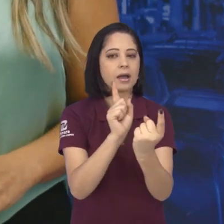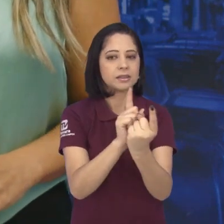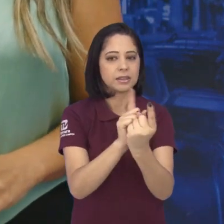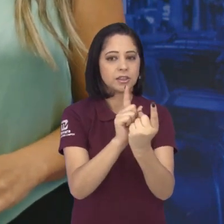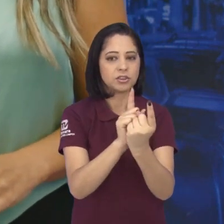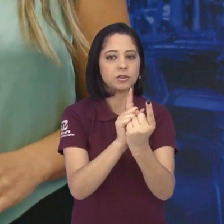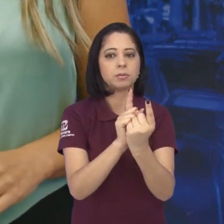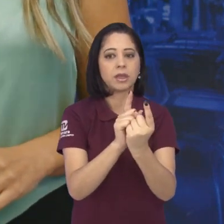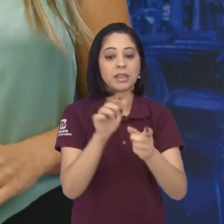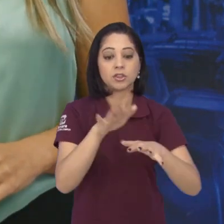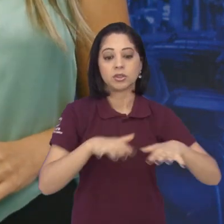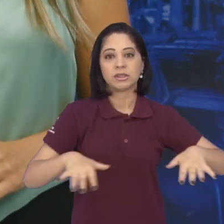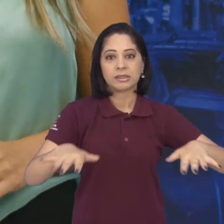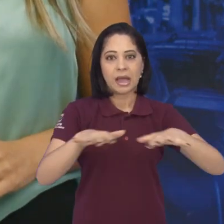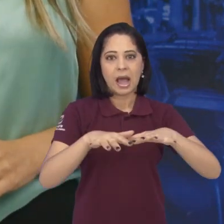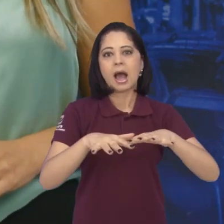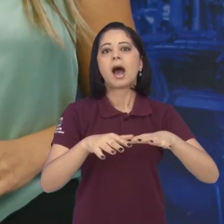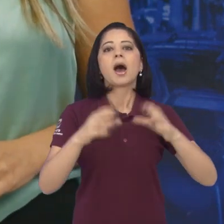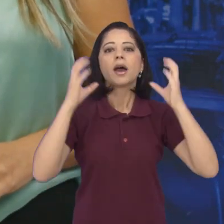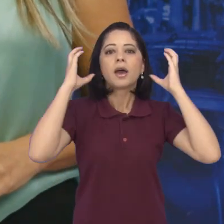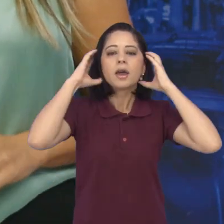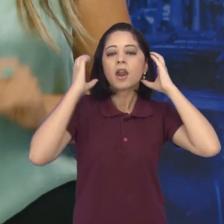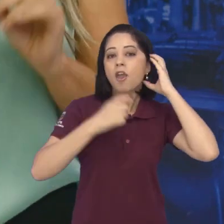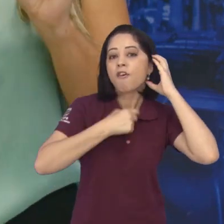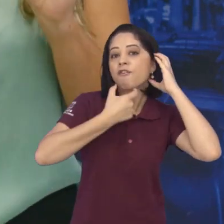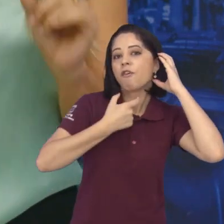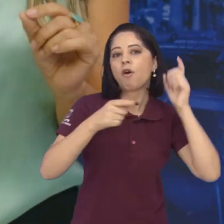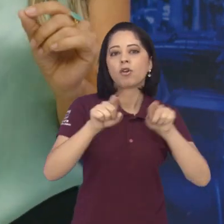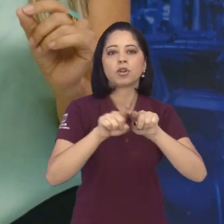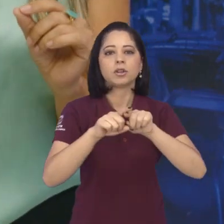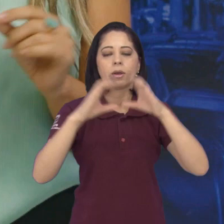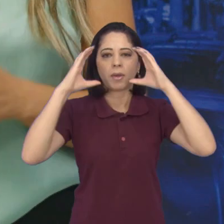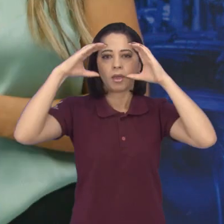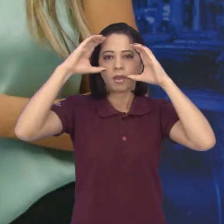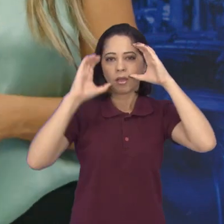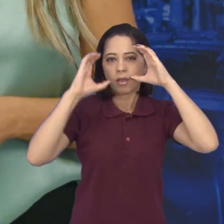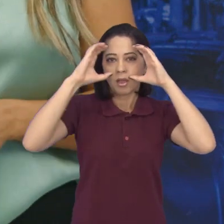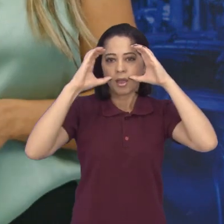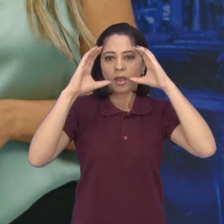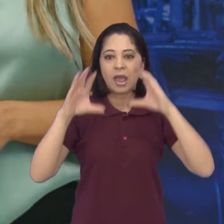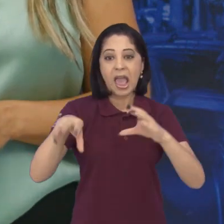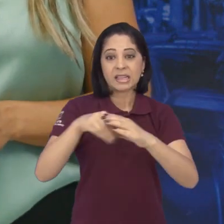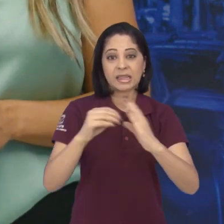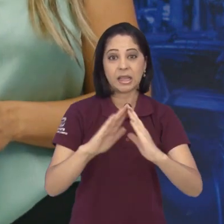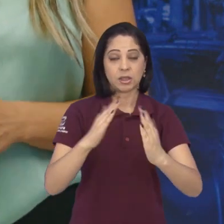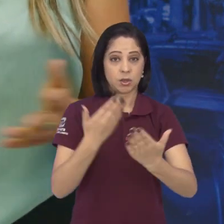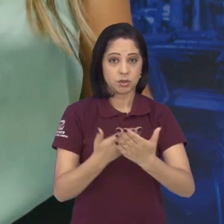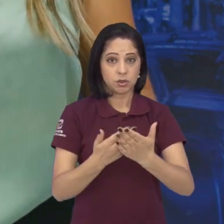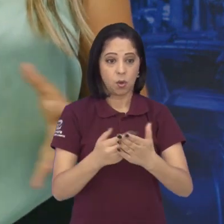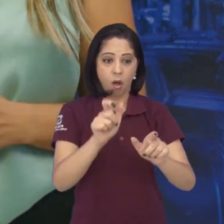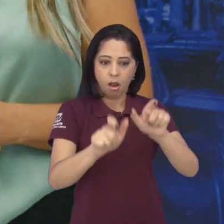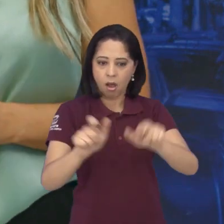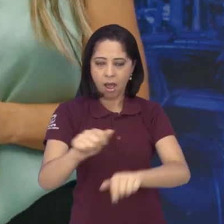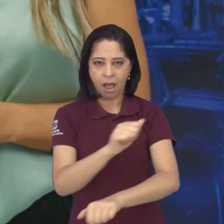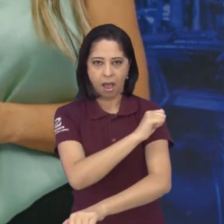garantir atendimento nas áreas de fonoaudiologia e oftalmologia nas escolas para alunos do primeiro ano